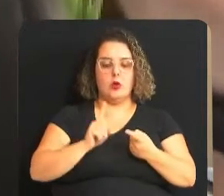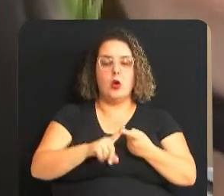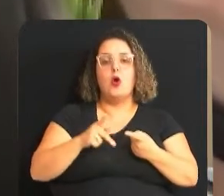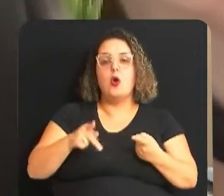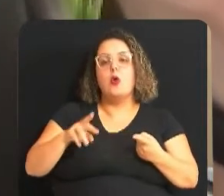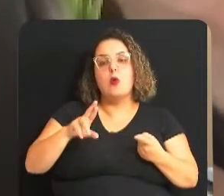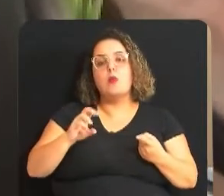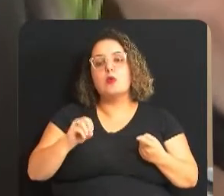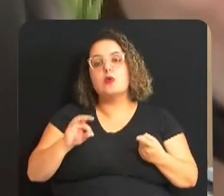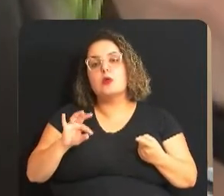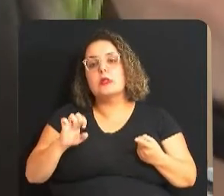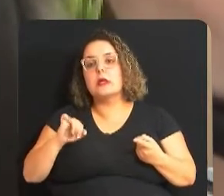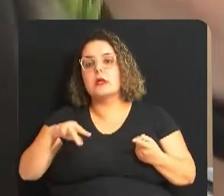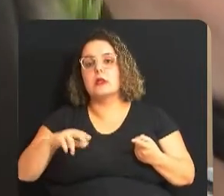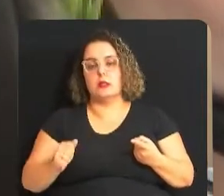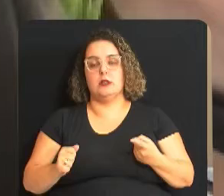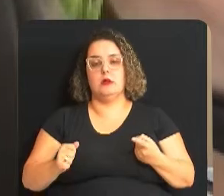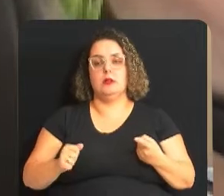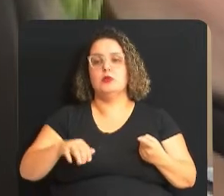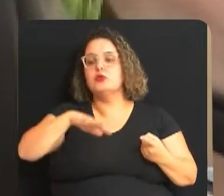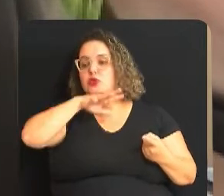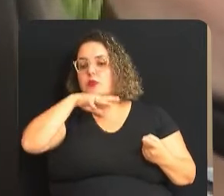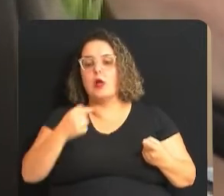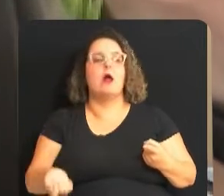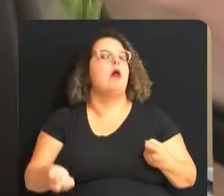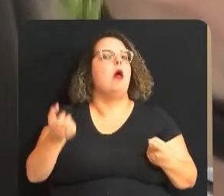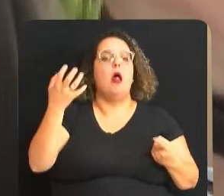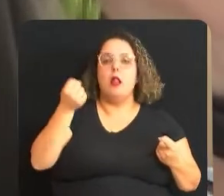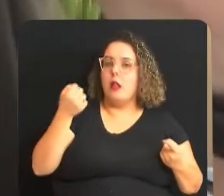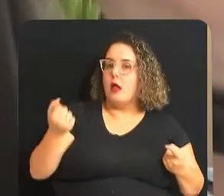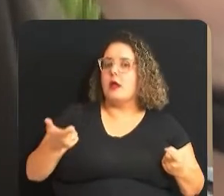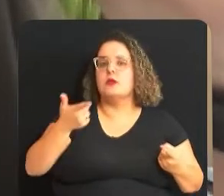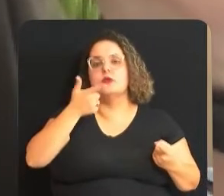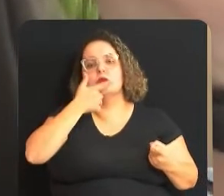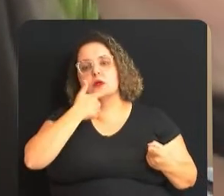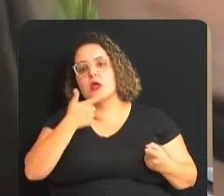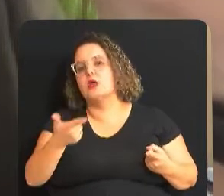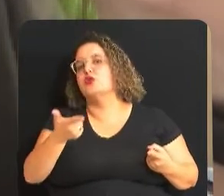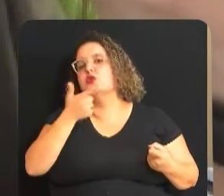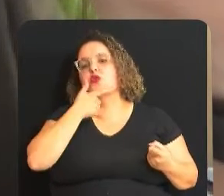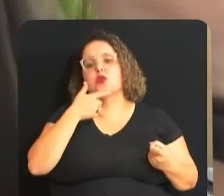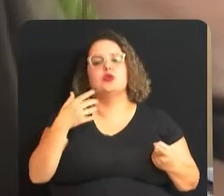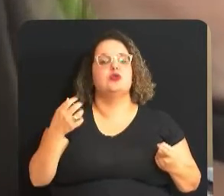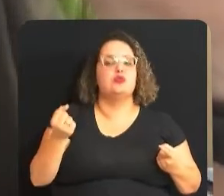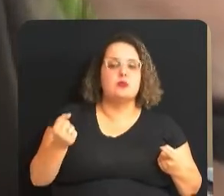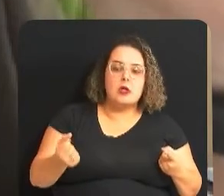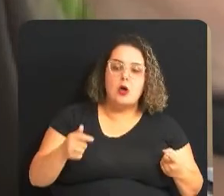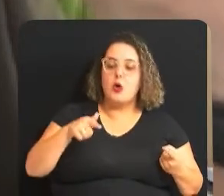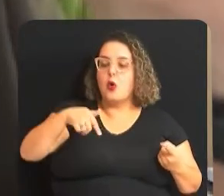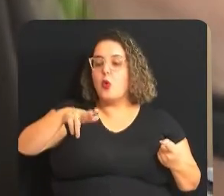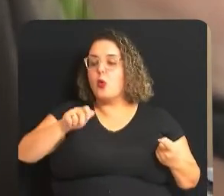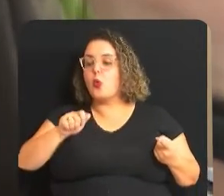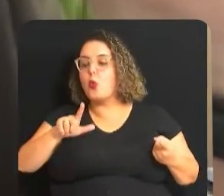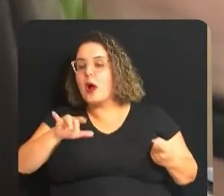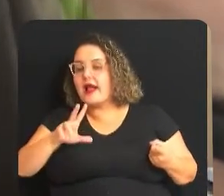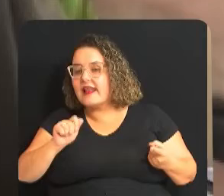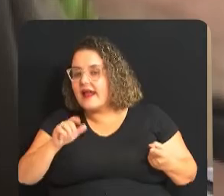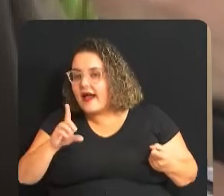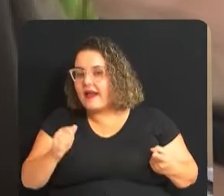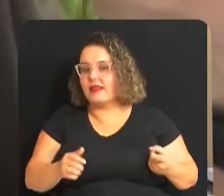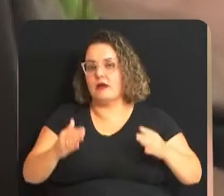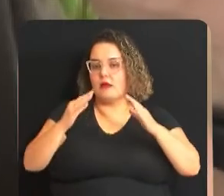somos mamíferos, então leite, queijo branco, coalhada feita em casa, né?